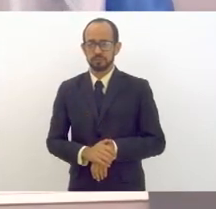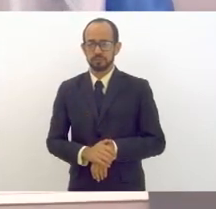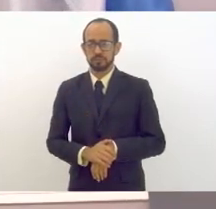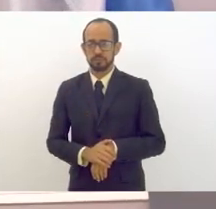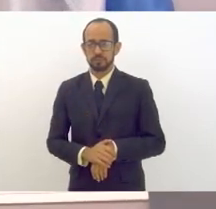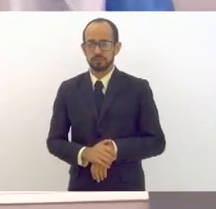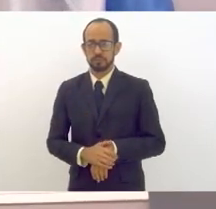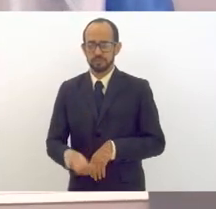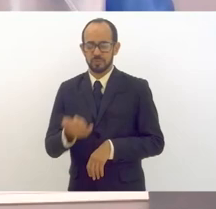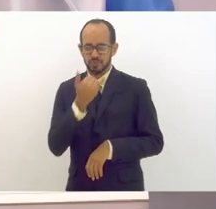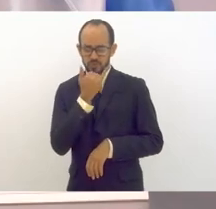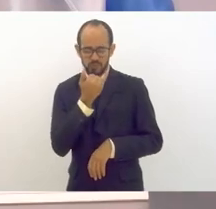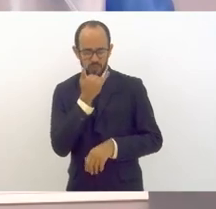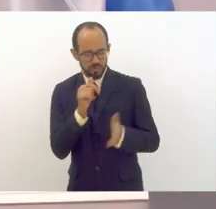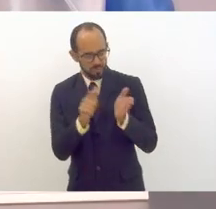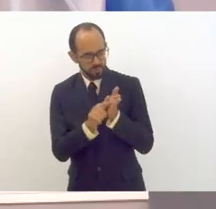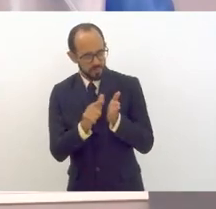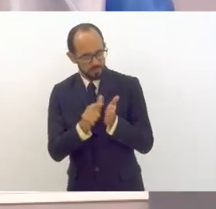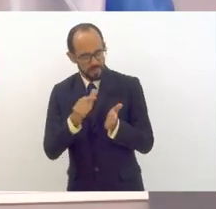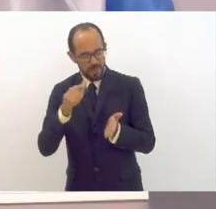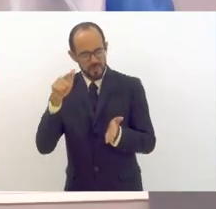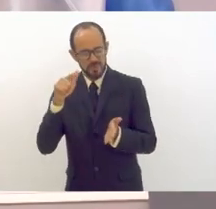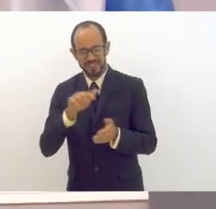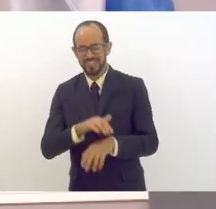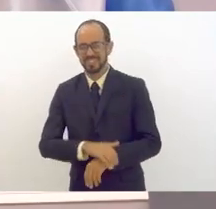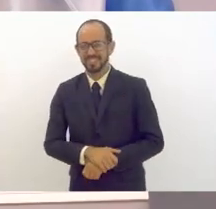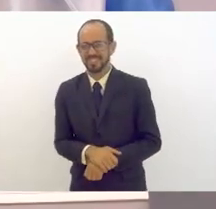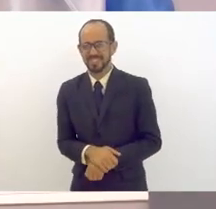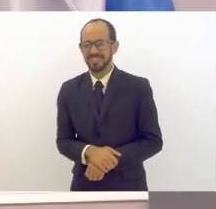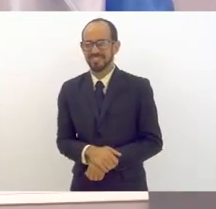São tantos papéis aqui com o nome da...